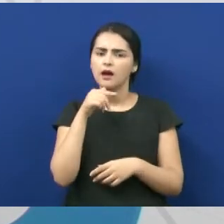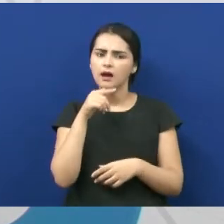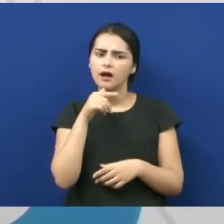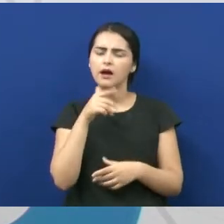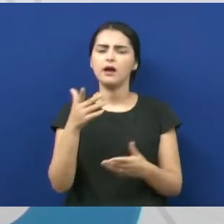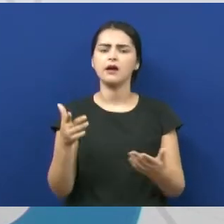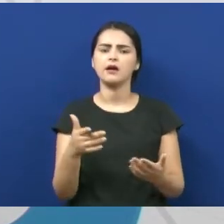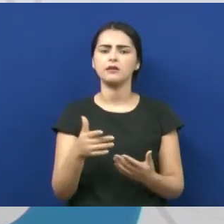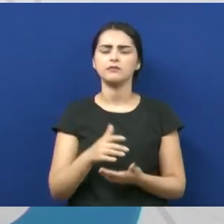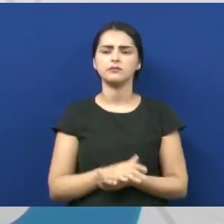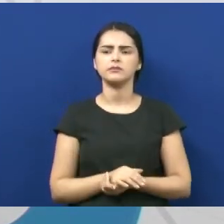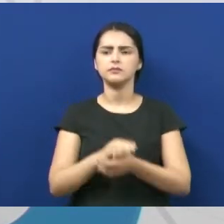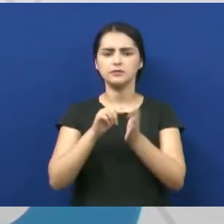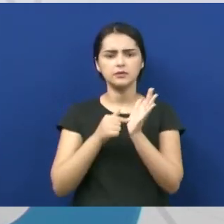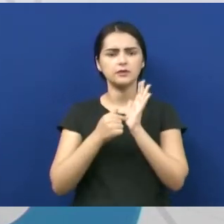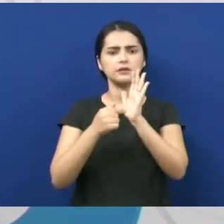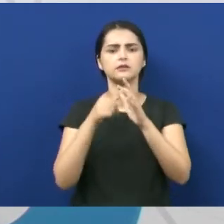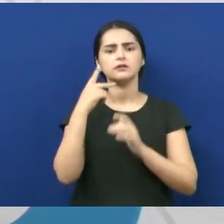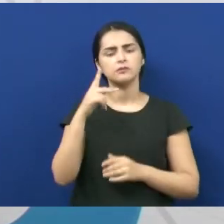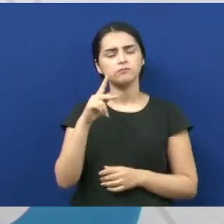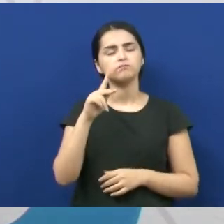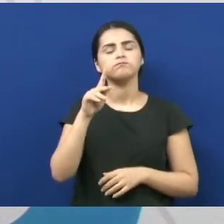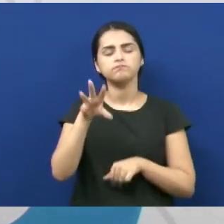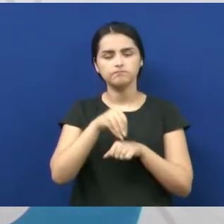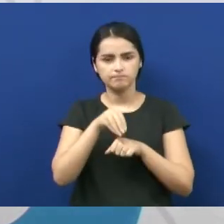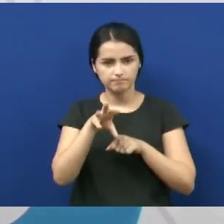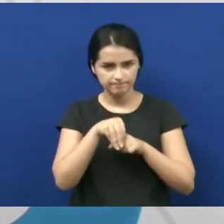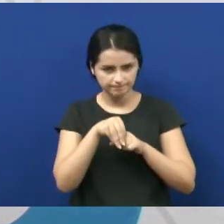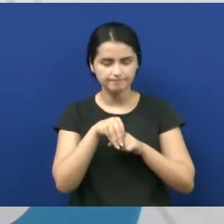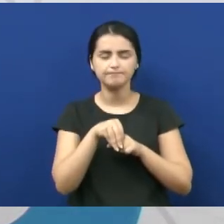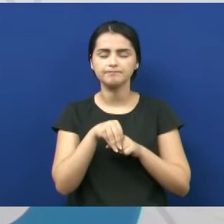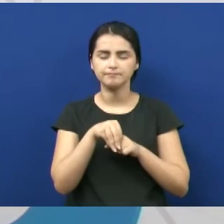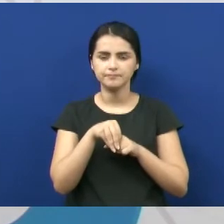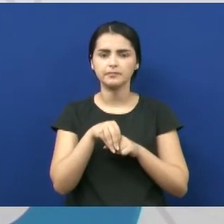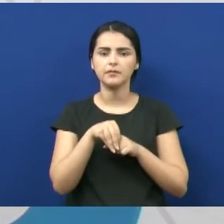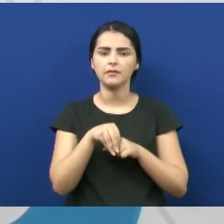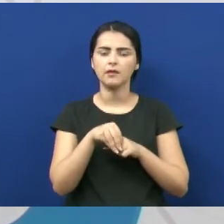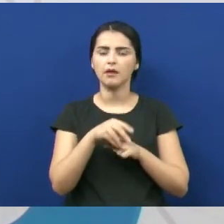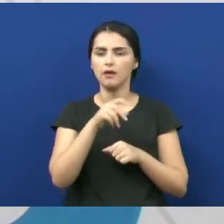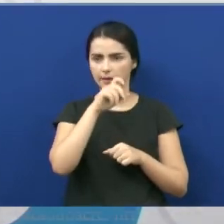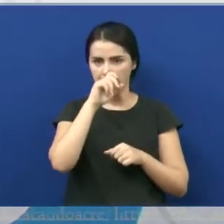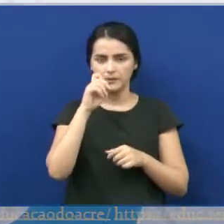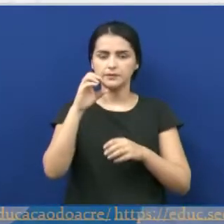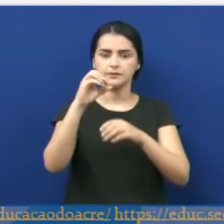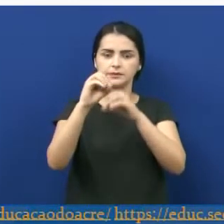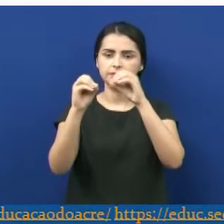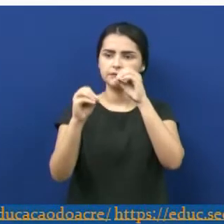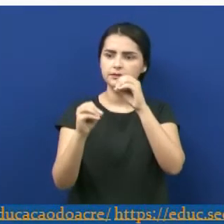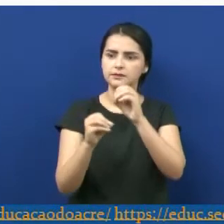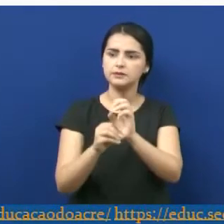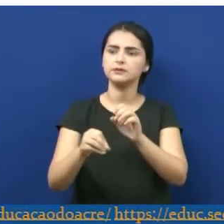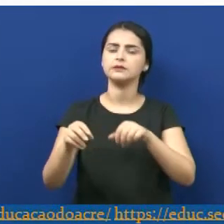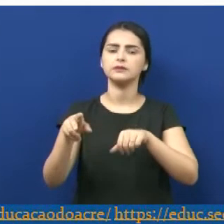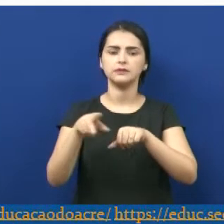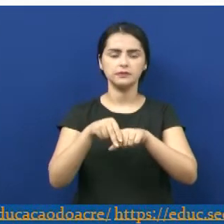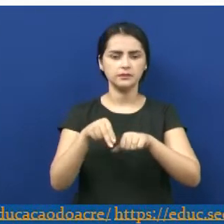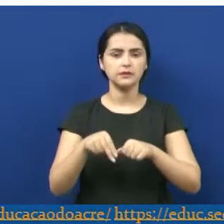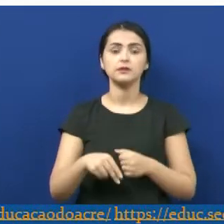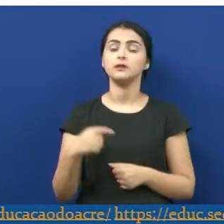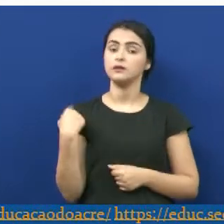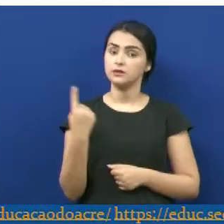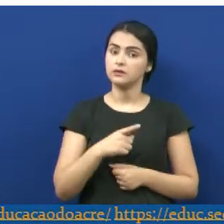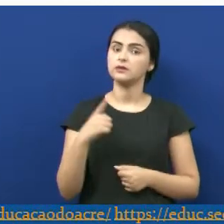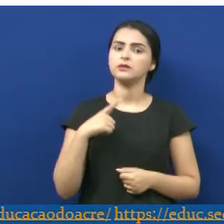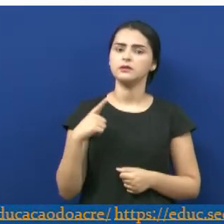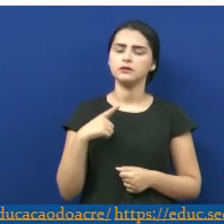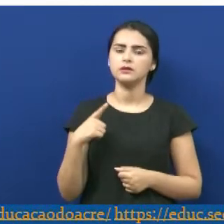apenas para destacar no seu conhecimento. E aí nós temos como substâncias, como soluções de caráter neutro. Aí nós